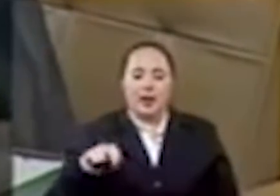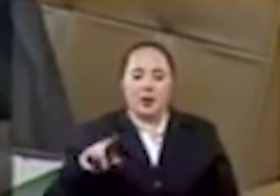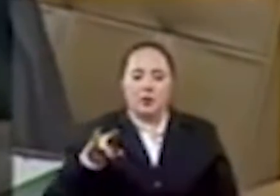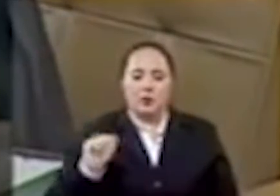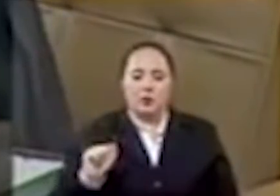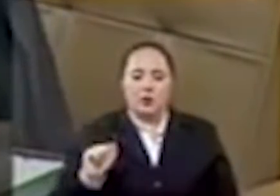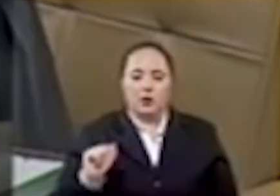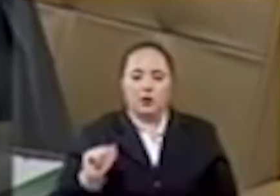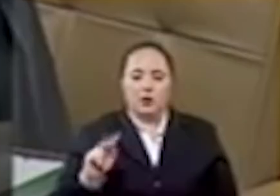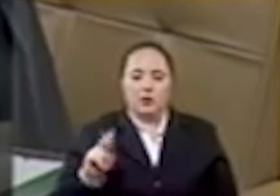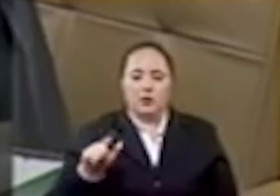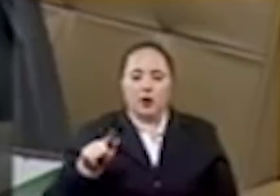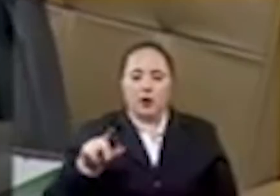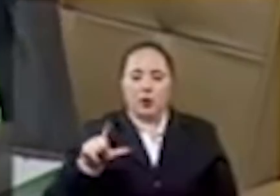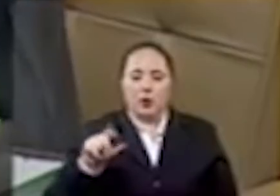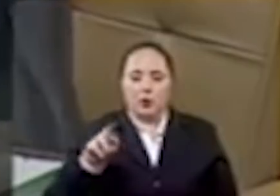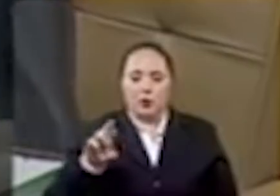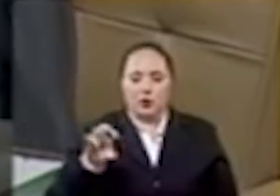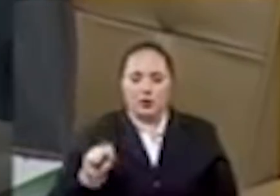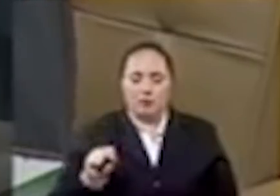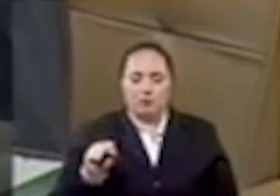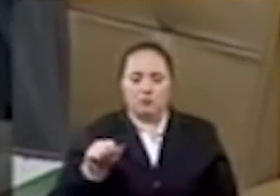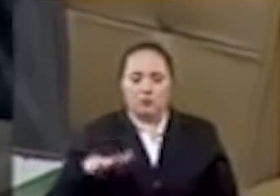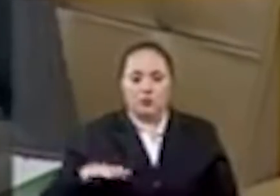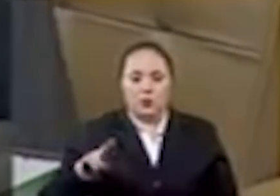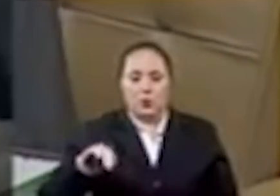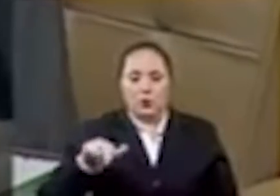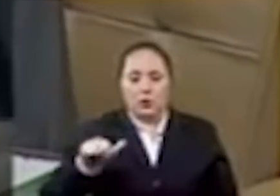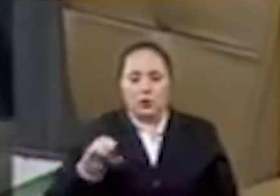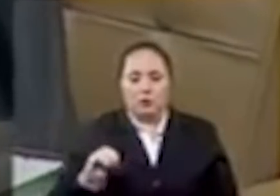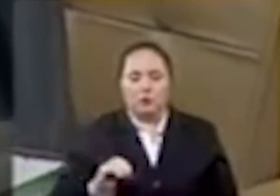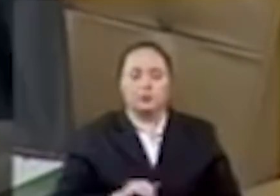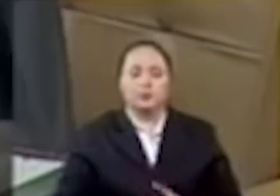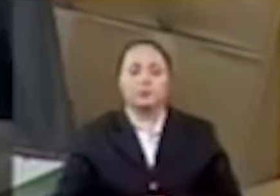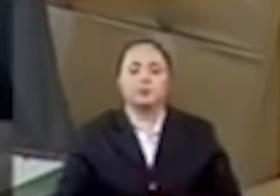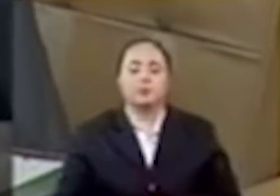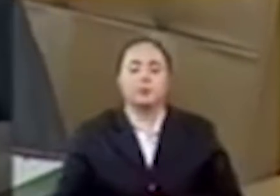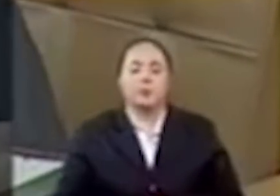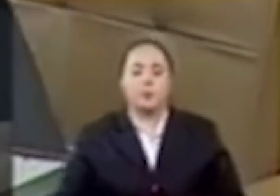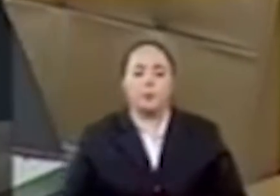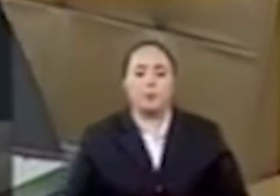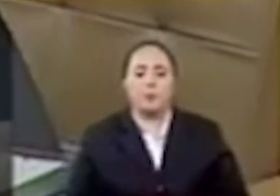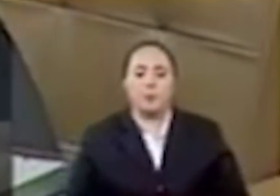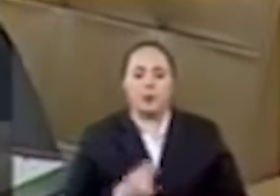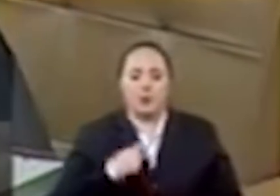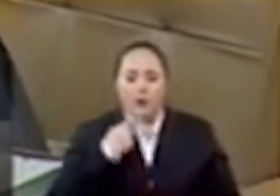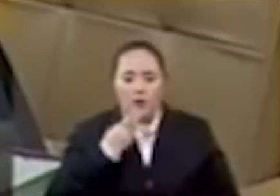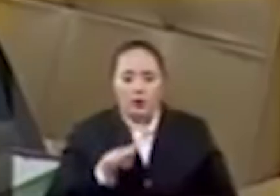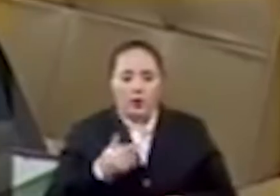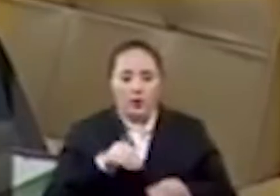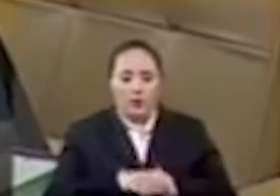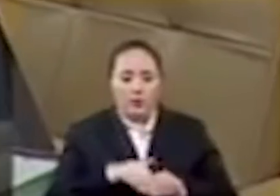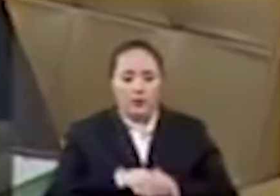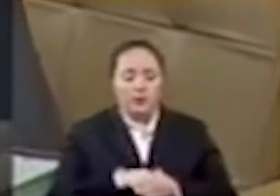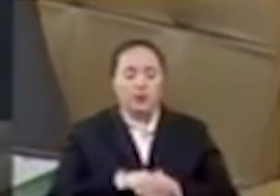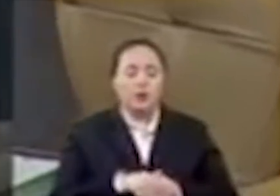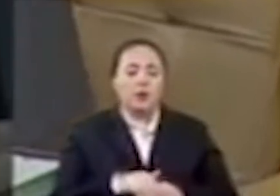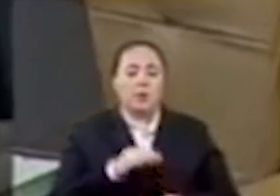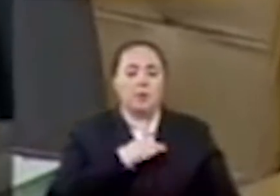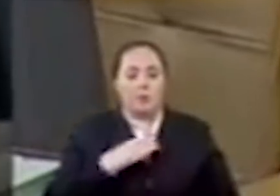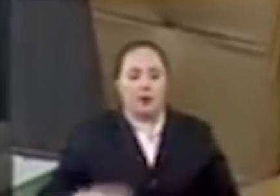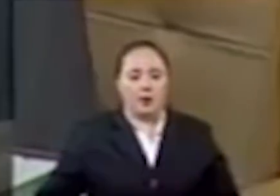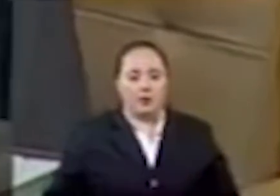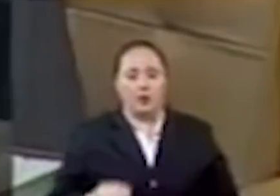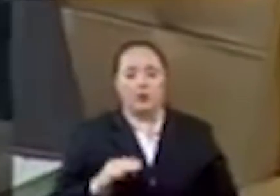Dito isso, senhor presidente, e eu quero enfatizar que os votos do ministro Luiz Roberto,